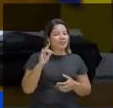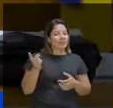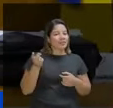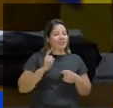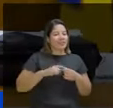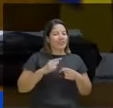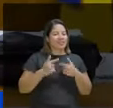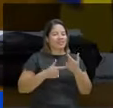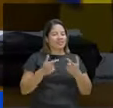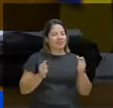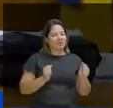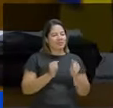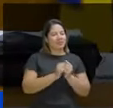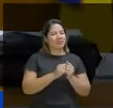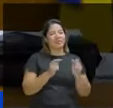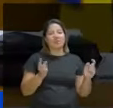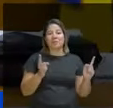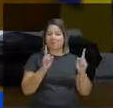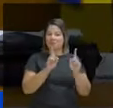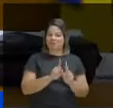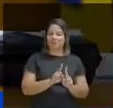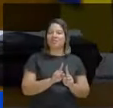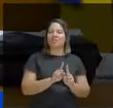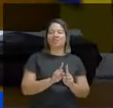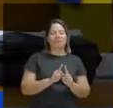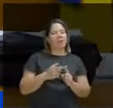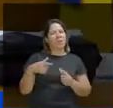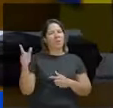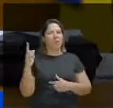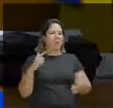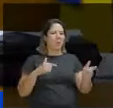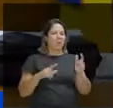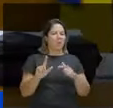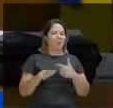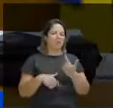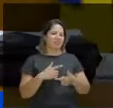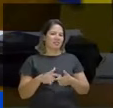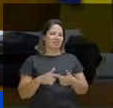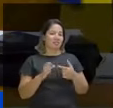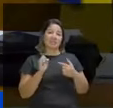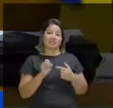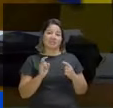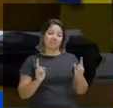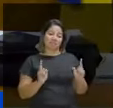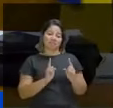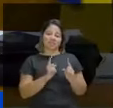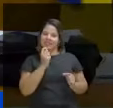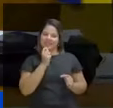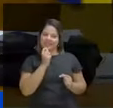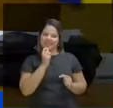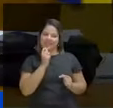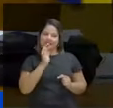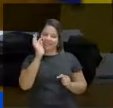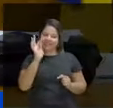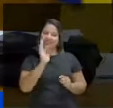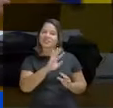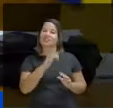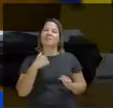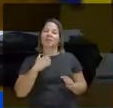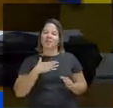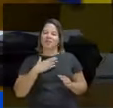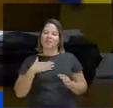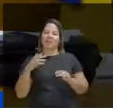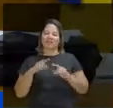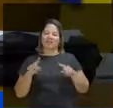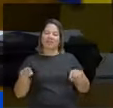lado para outras empreitadas, mas enquanto nós não estivermos ao lado para uma empreitada, o meu gabinete lá no TJ está